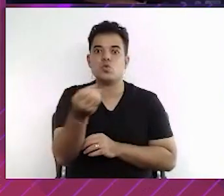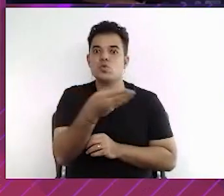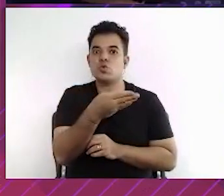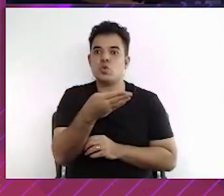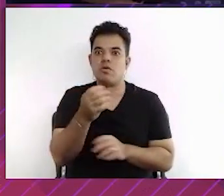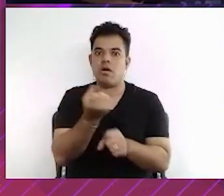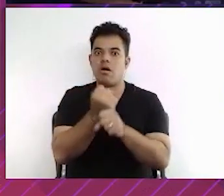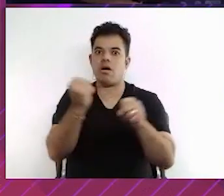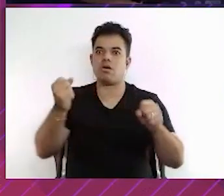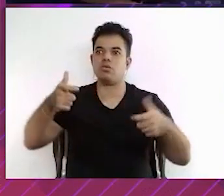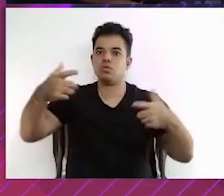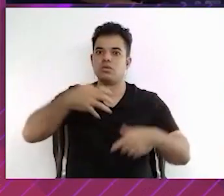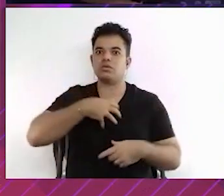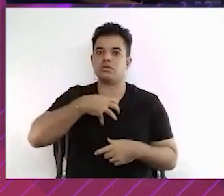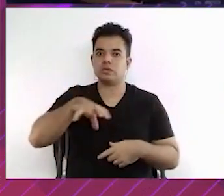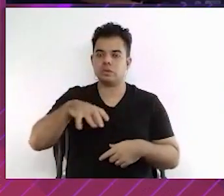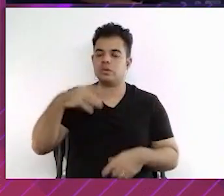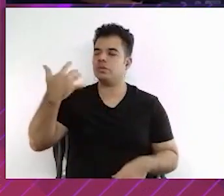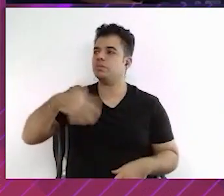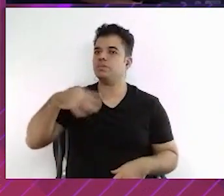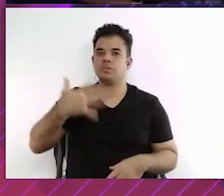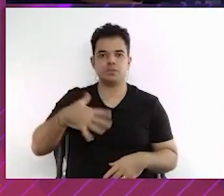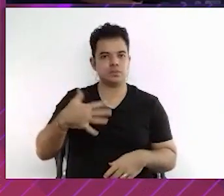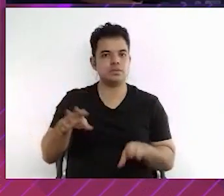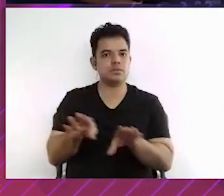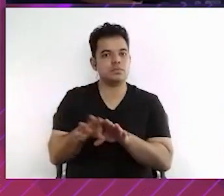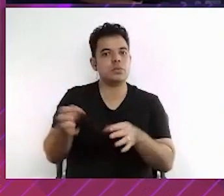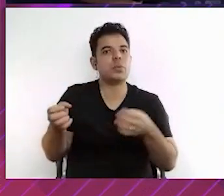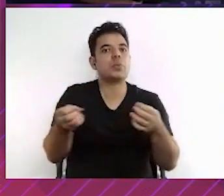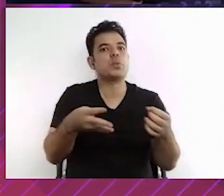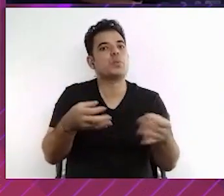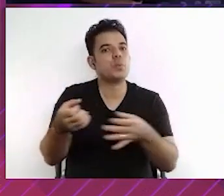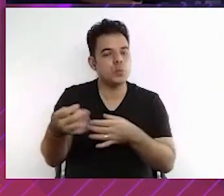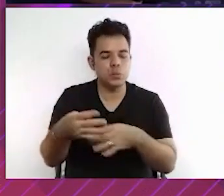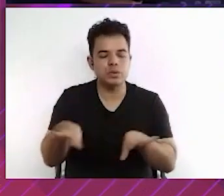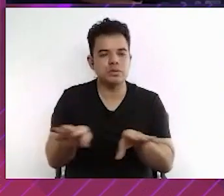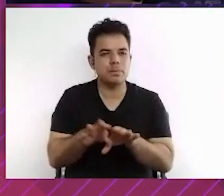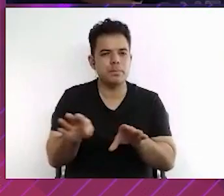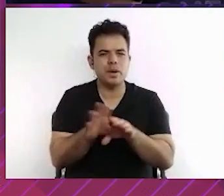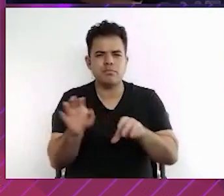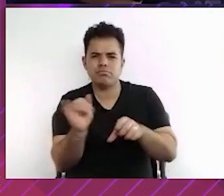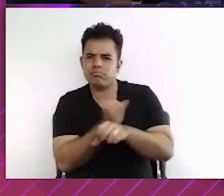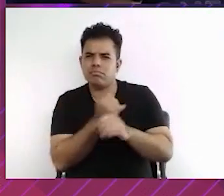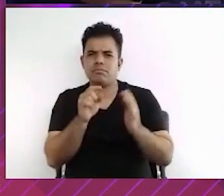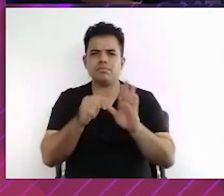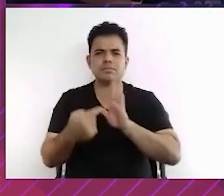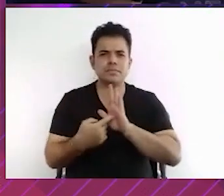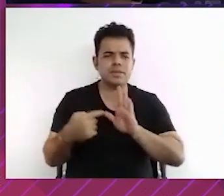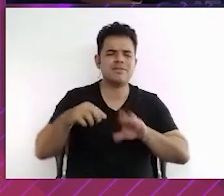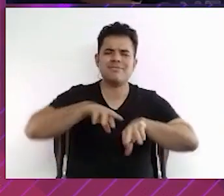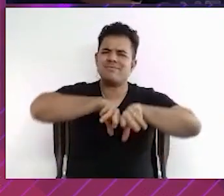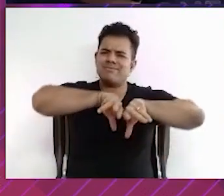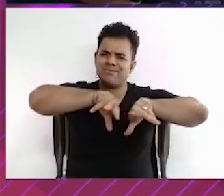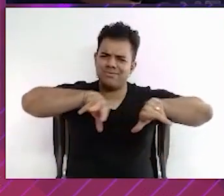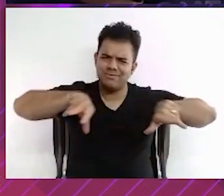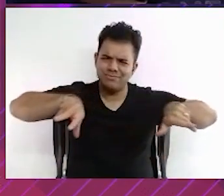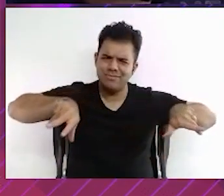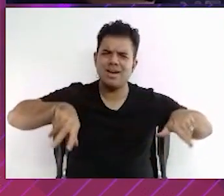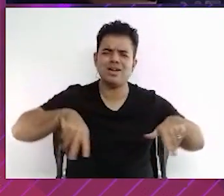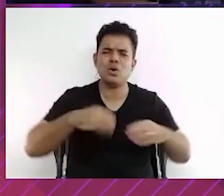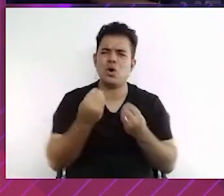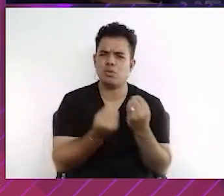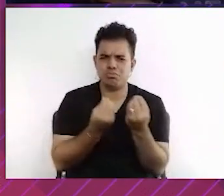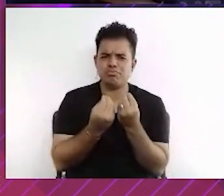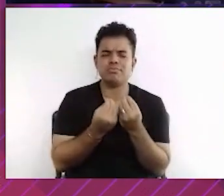Salvador. E eles sempre incorporaram novas tecnologias, novas metodologias. Eles estão sempre modernizando. Aí, essa parceria